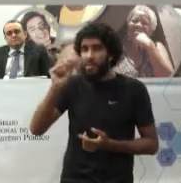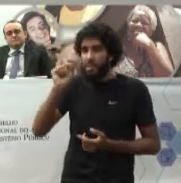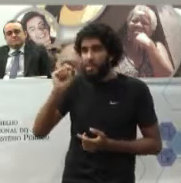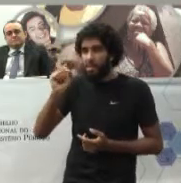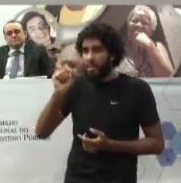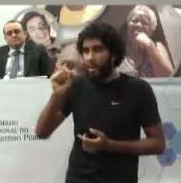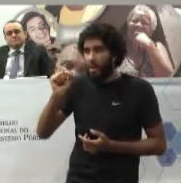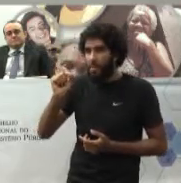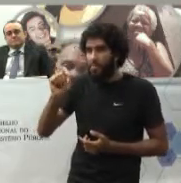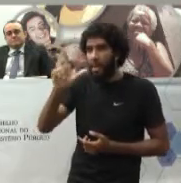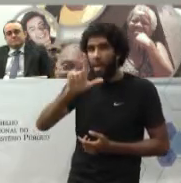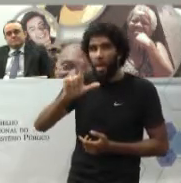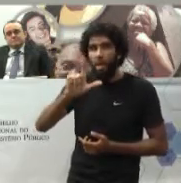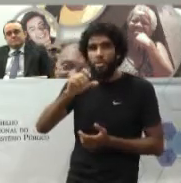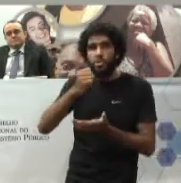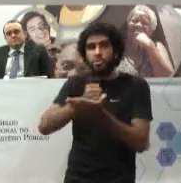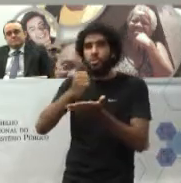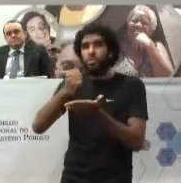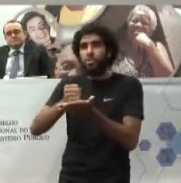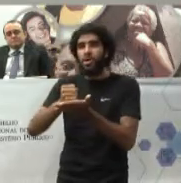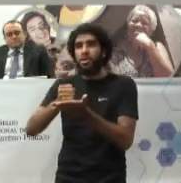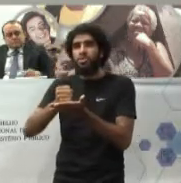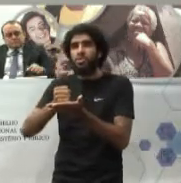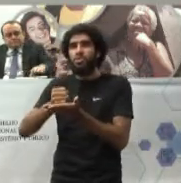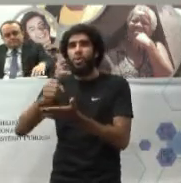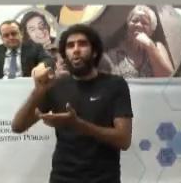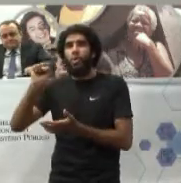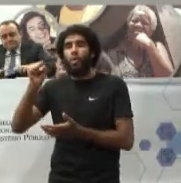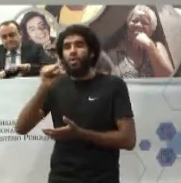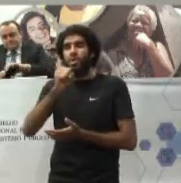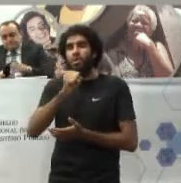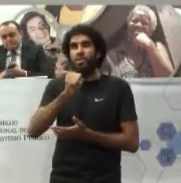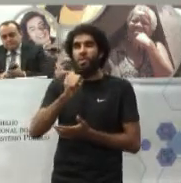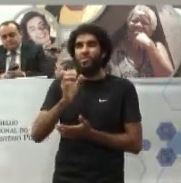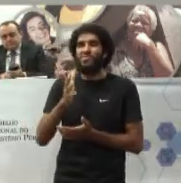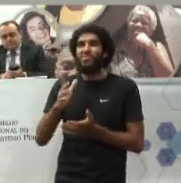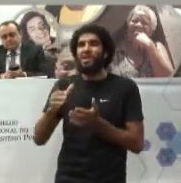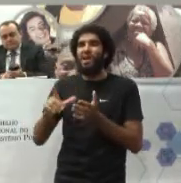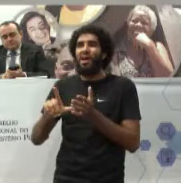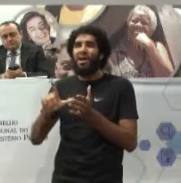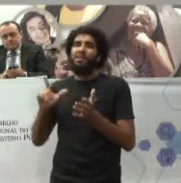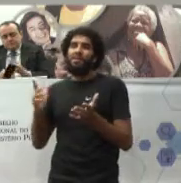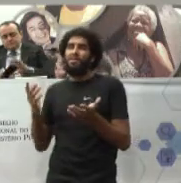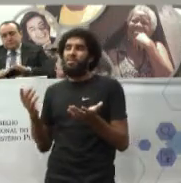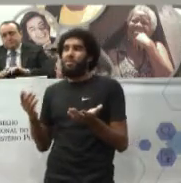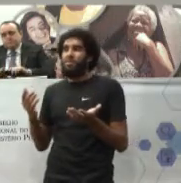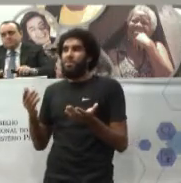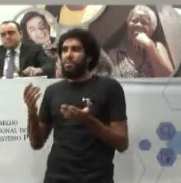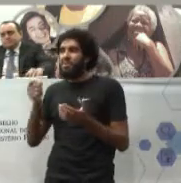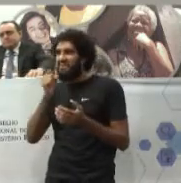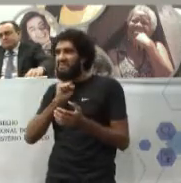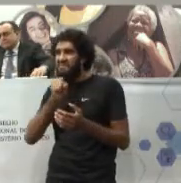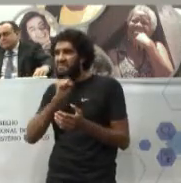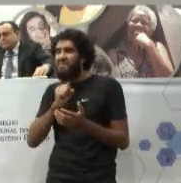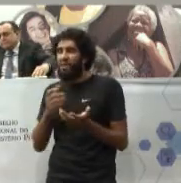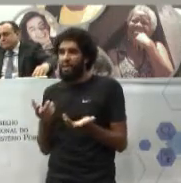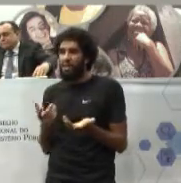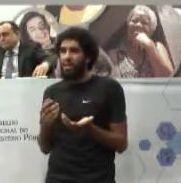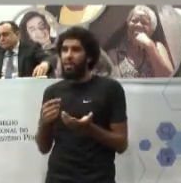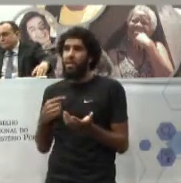contrato de 1988 é algo ultrapassado algo que inviabiliza a nação brasileira nós temos escutado